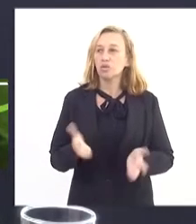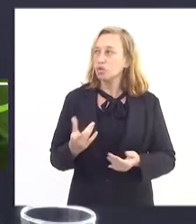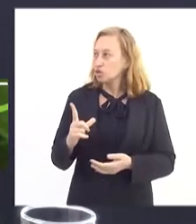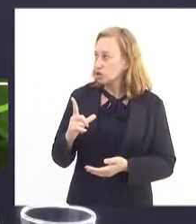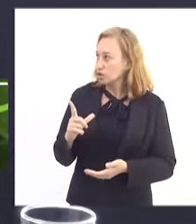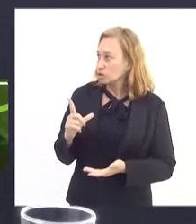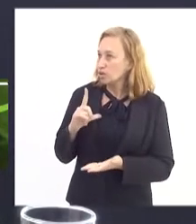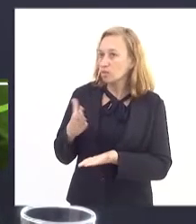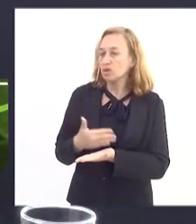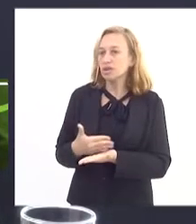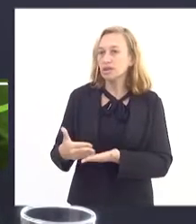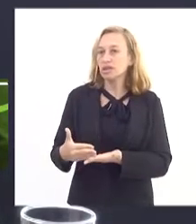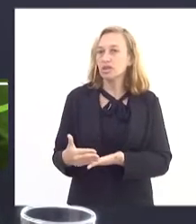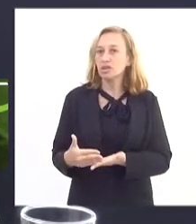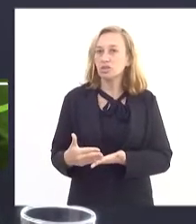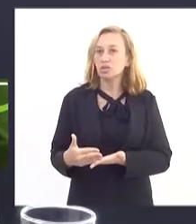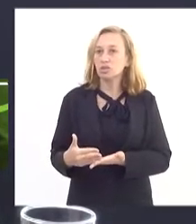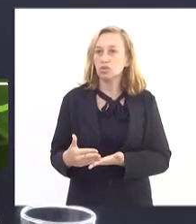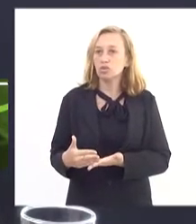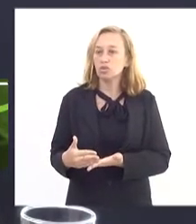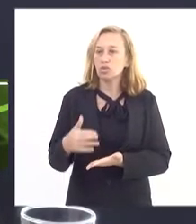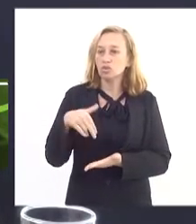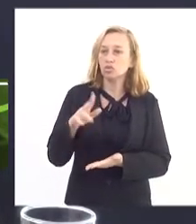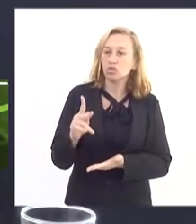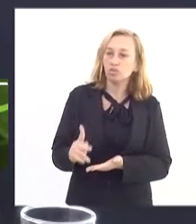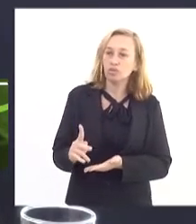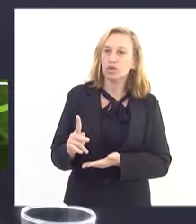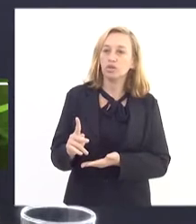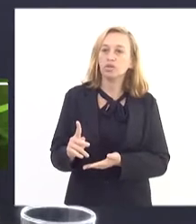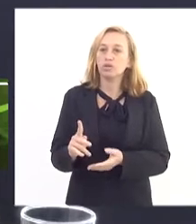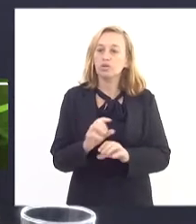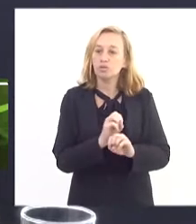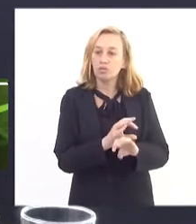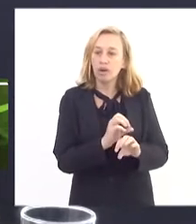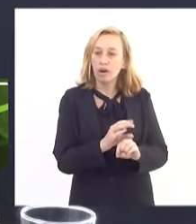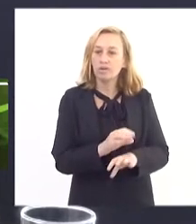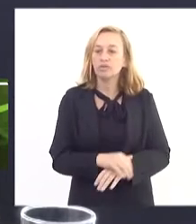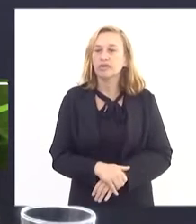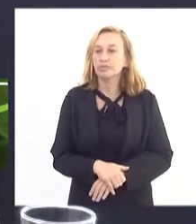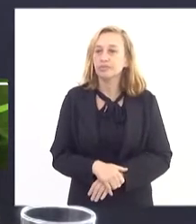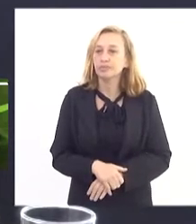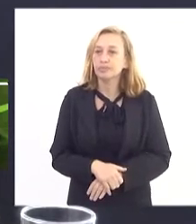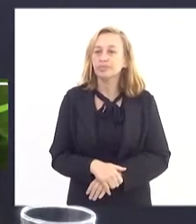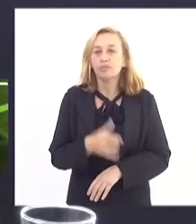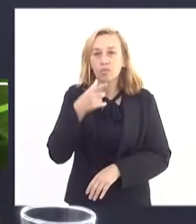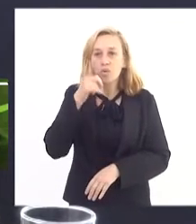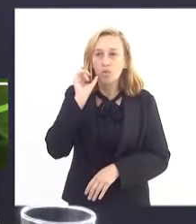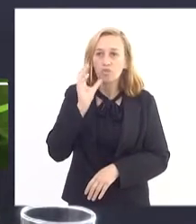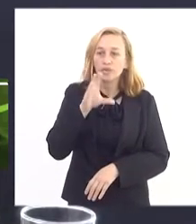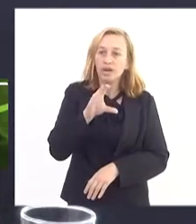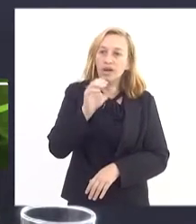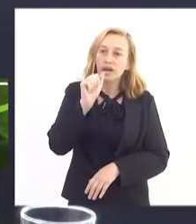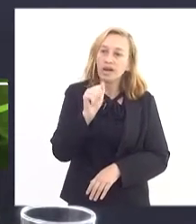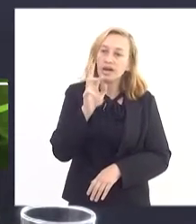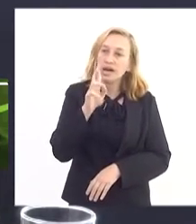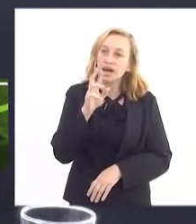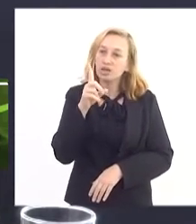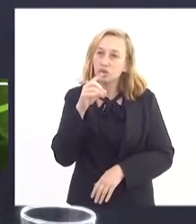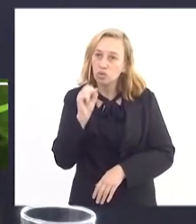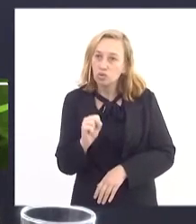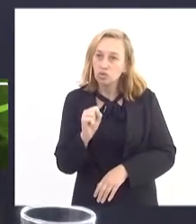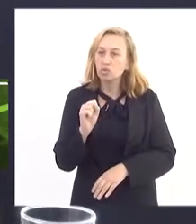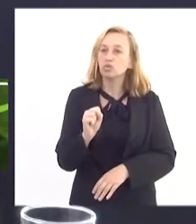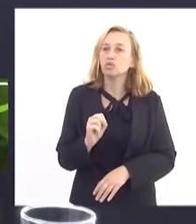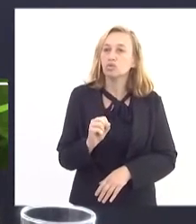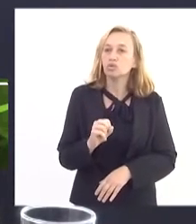início de um NUP com a aula inaugural, né? Ontem foi Cardoso Moreira e a gente está.